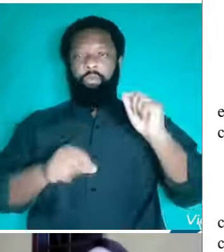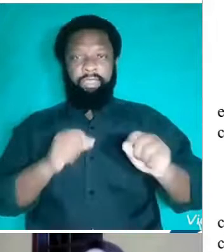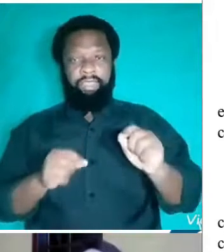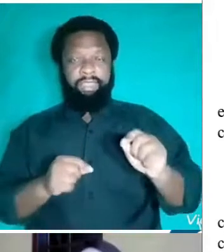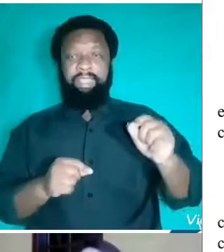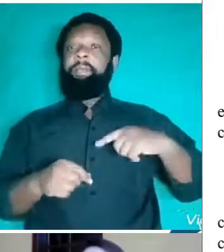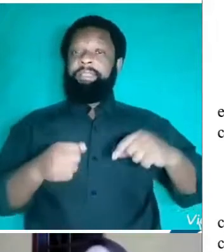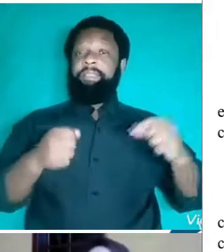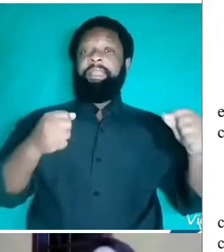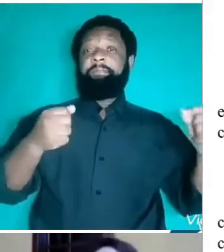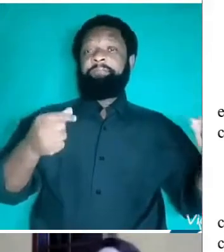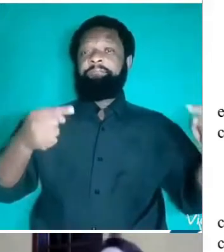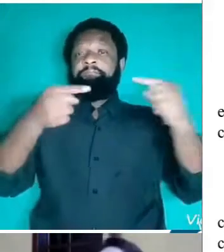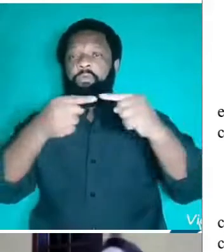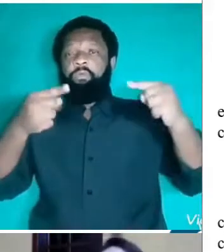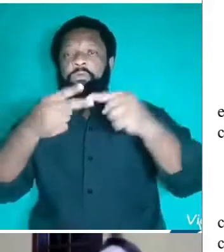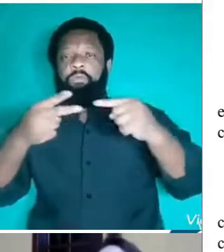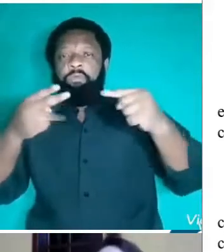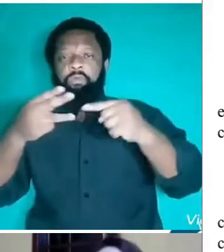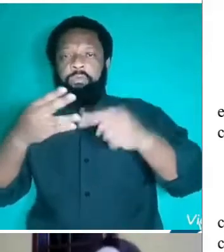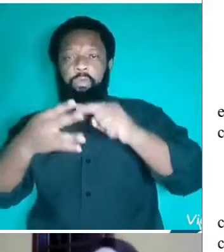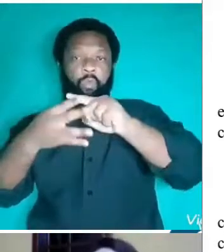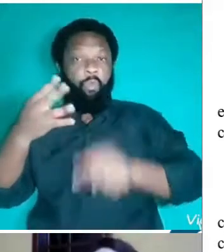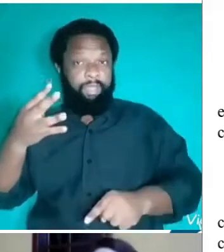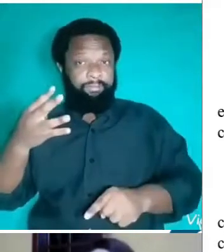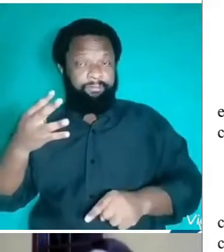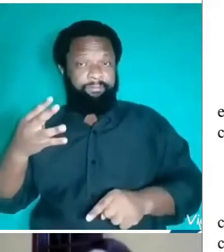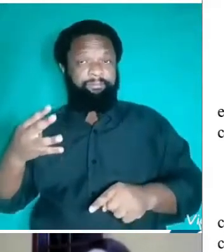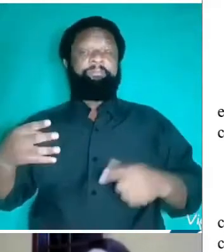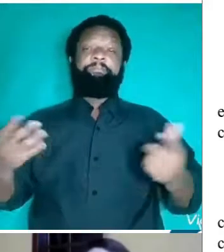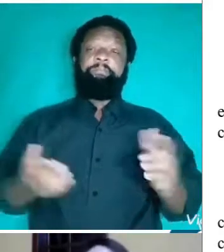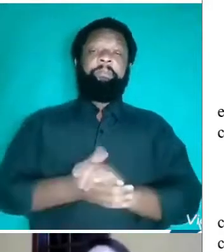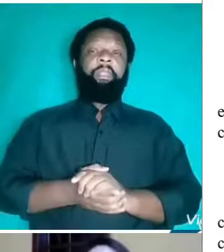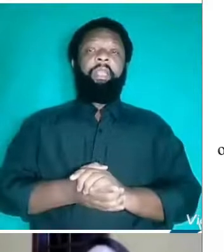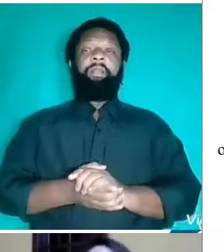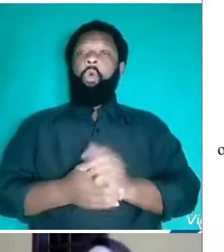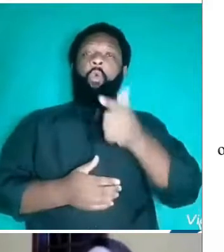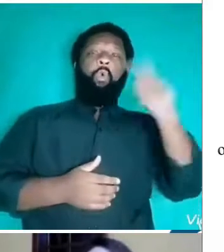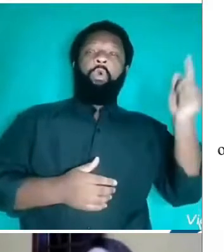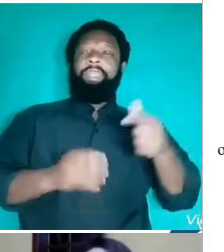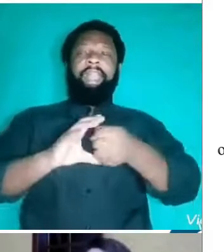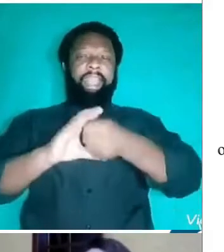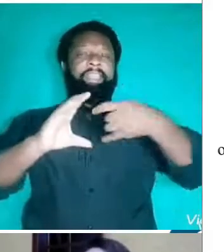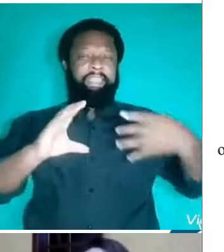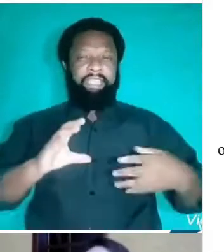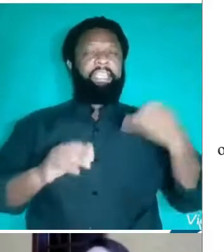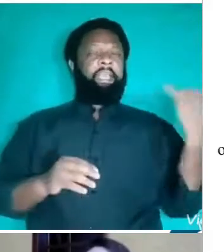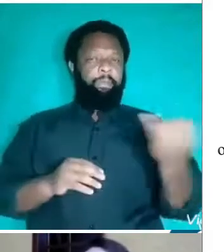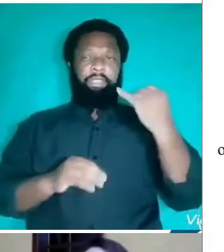elétrons na camada de valência, ele precisa fazer 4 ligações covalentes. Uma outra